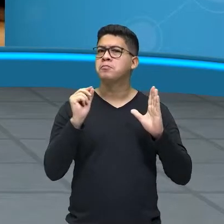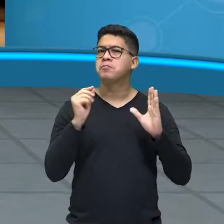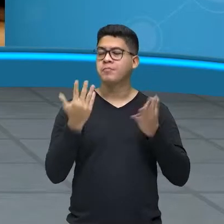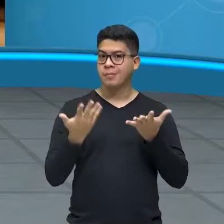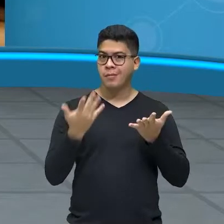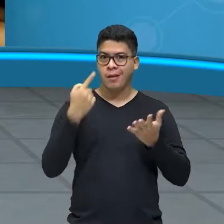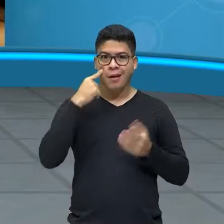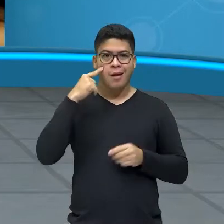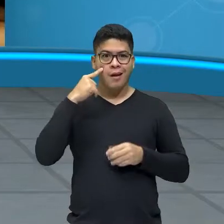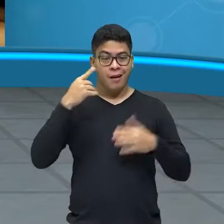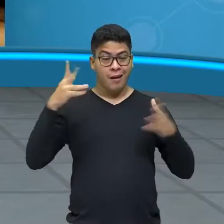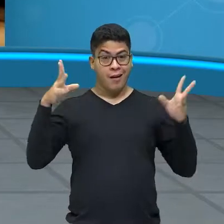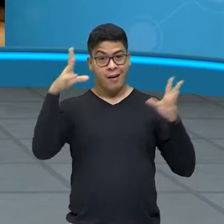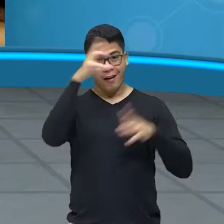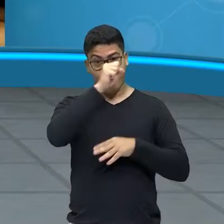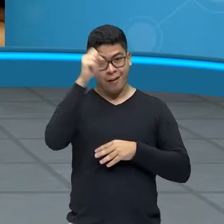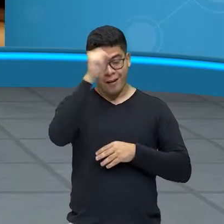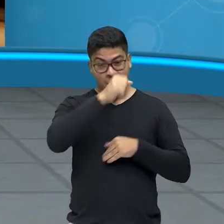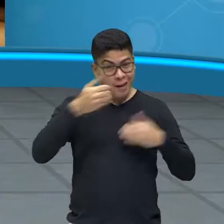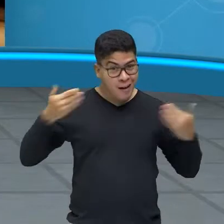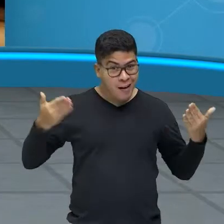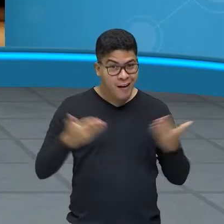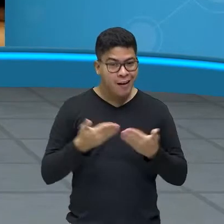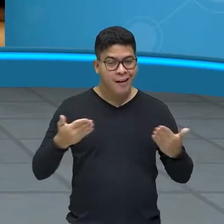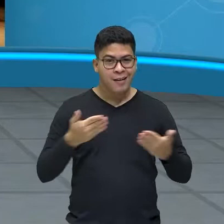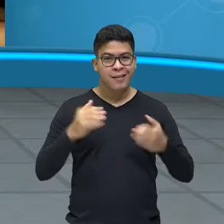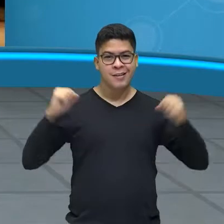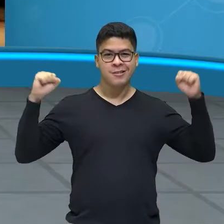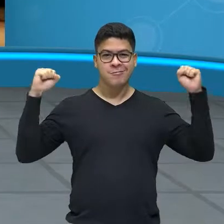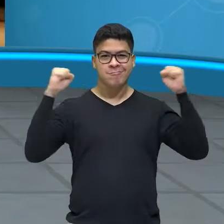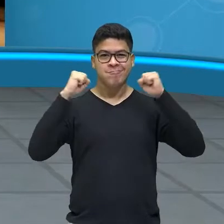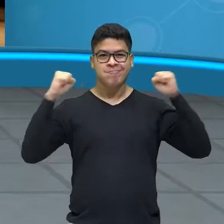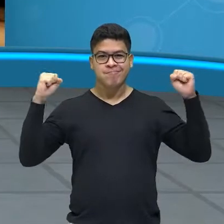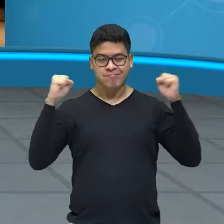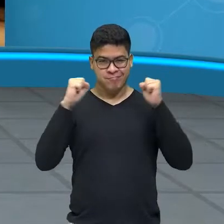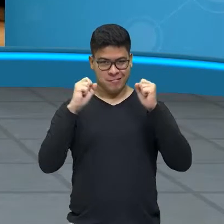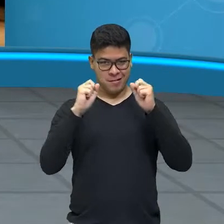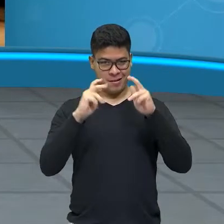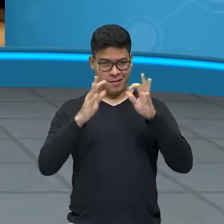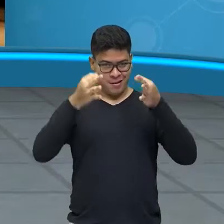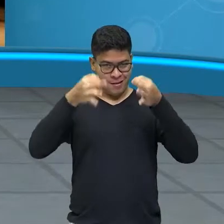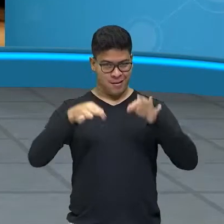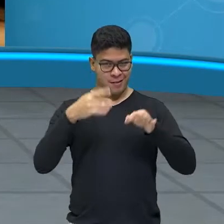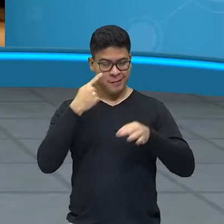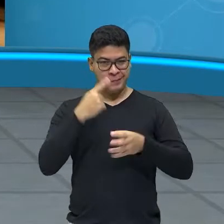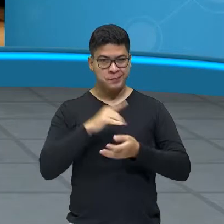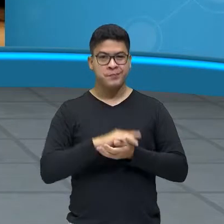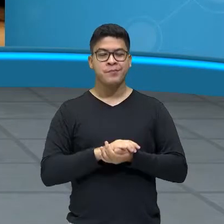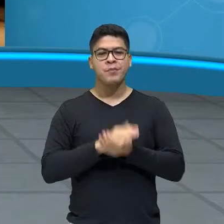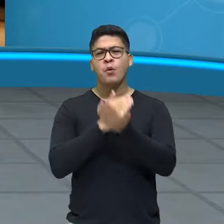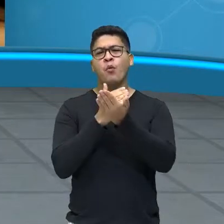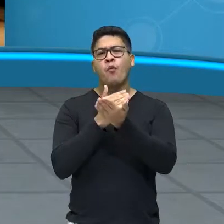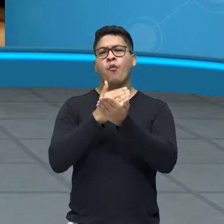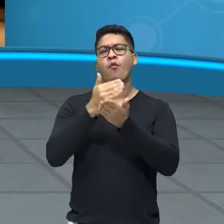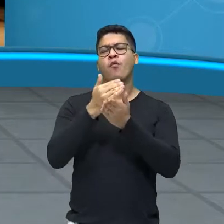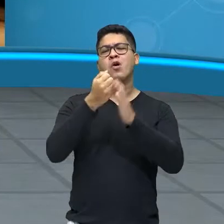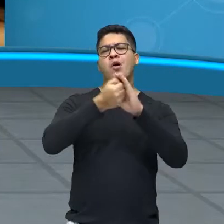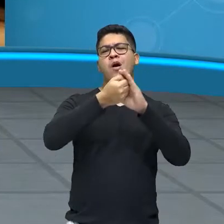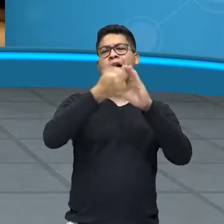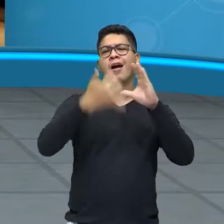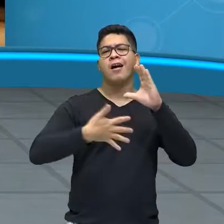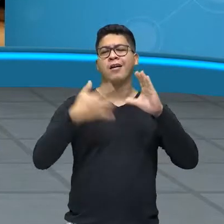que vocês irão aprender no dia de hoje na aula de Educação Física, tá certo? Então vamos começar ali pelas características de